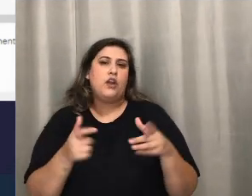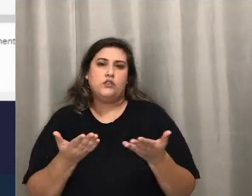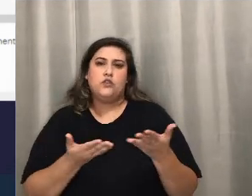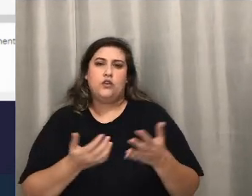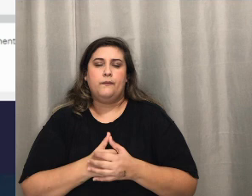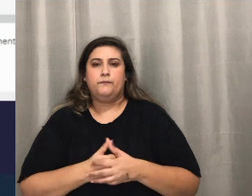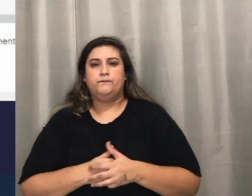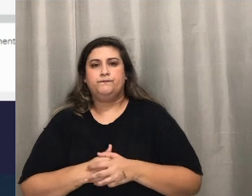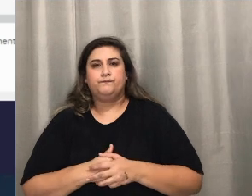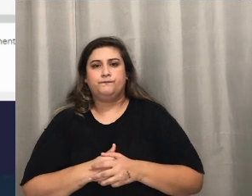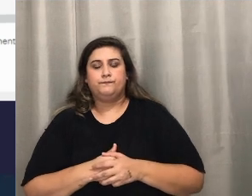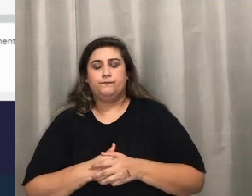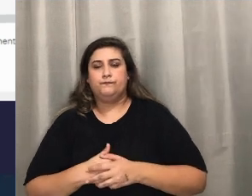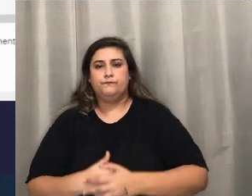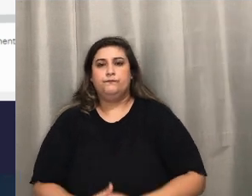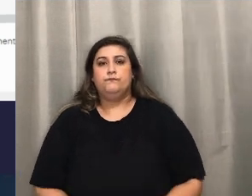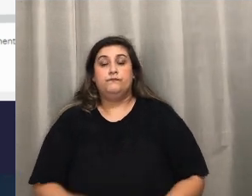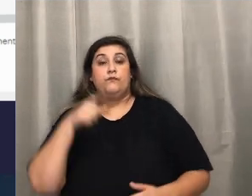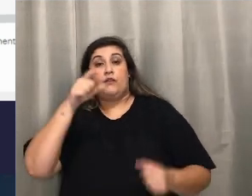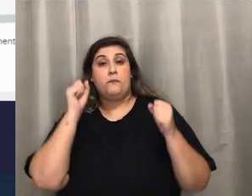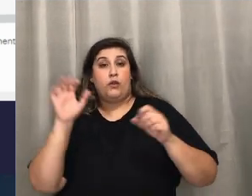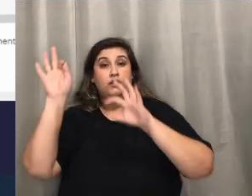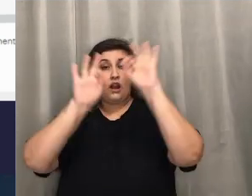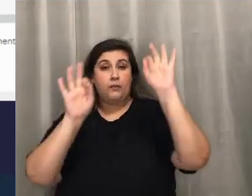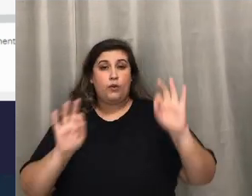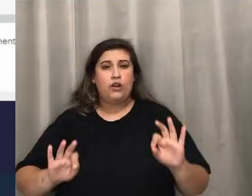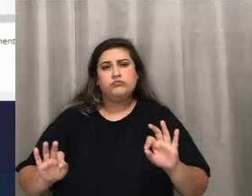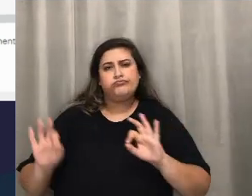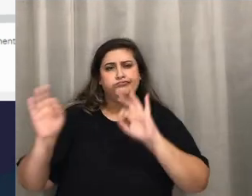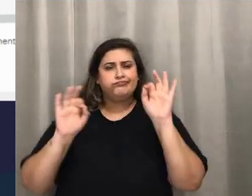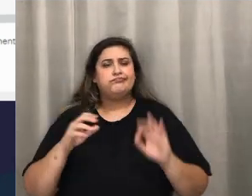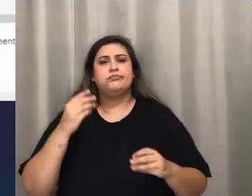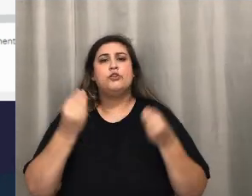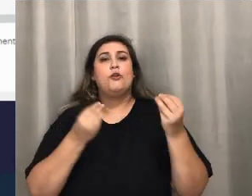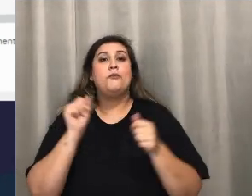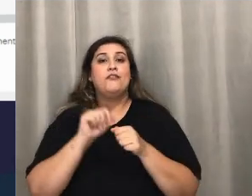e você vai elaborando e customizando o seu episódio.